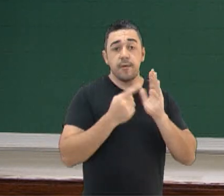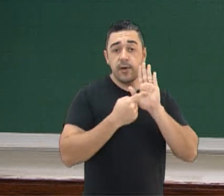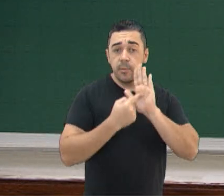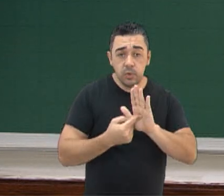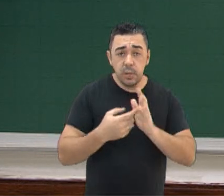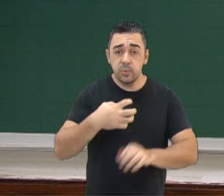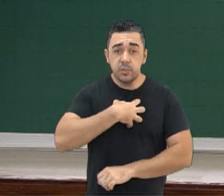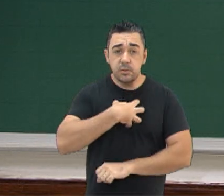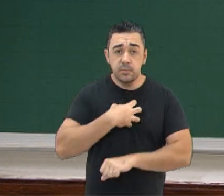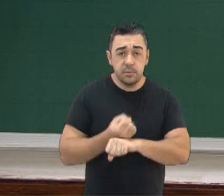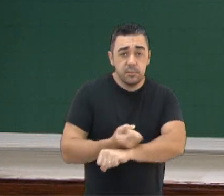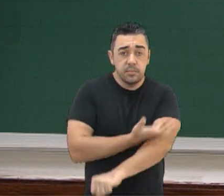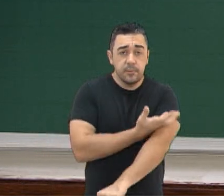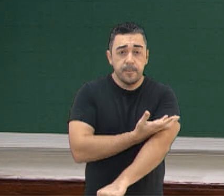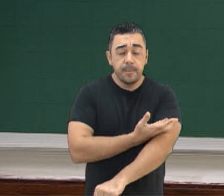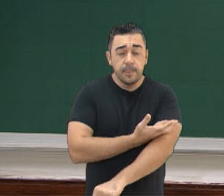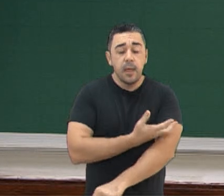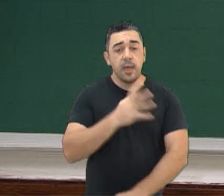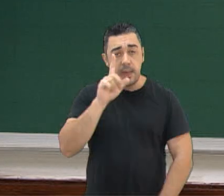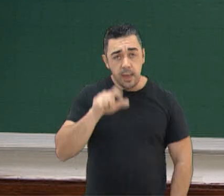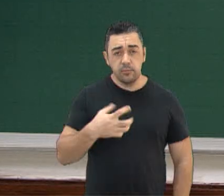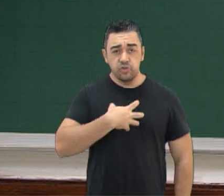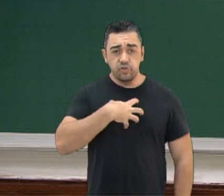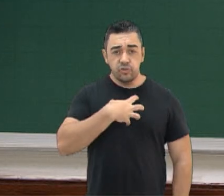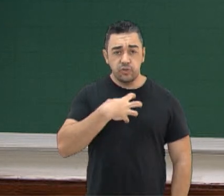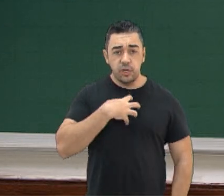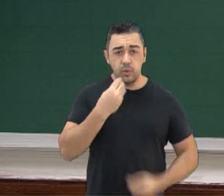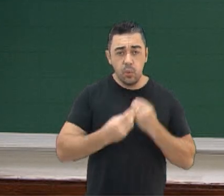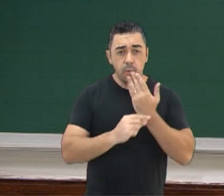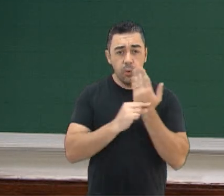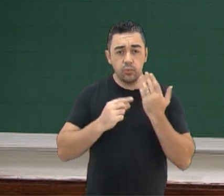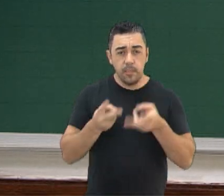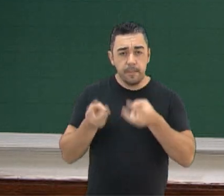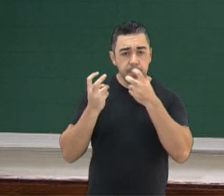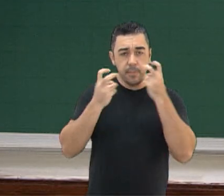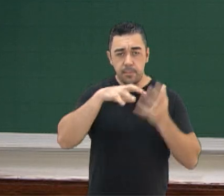uma sensação, né? É a maneira dele ver o mundo.